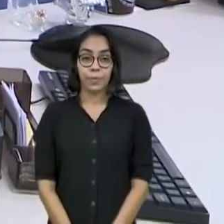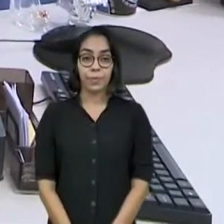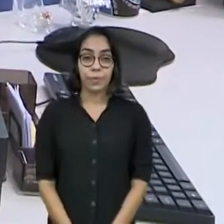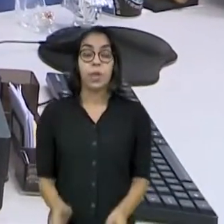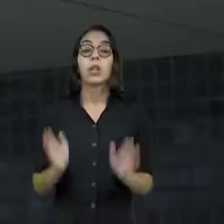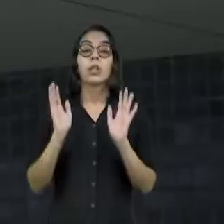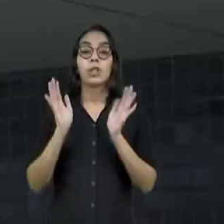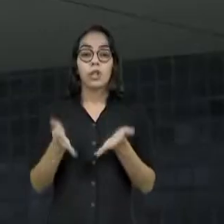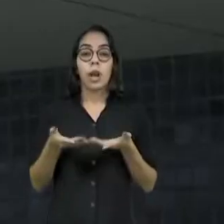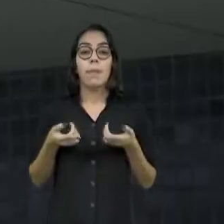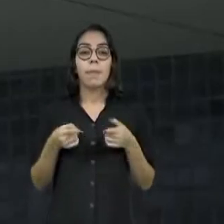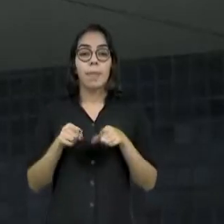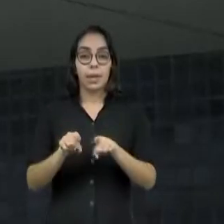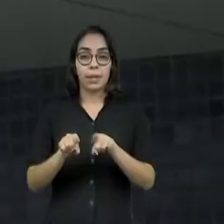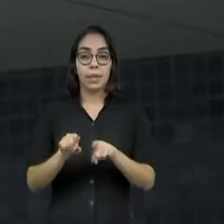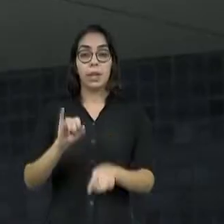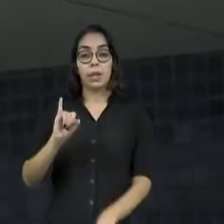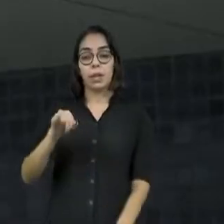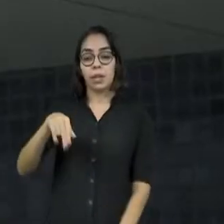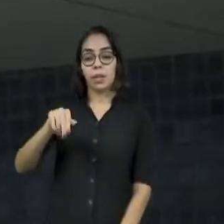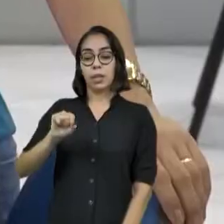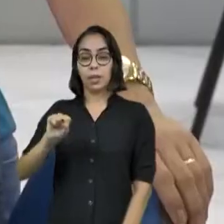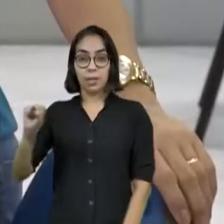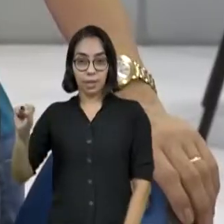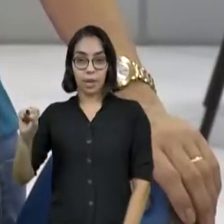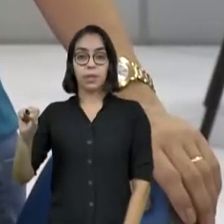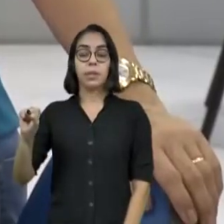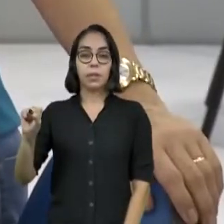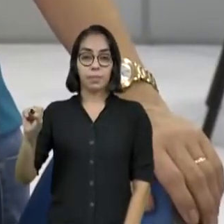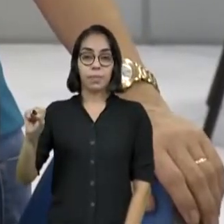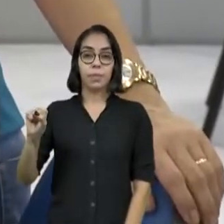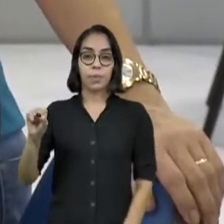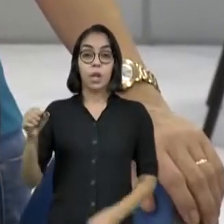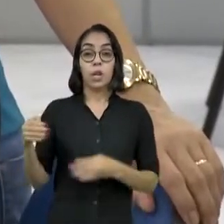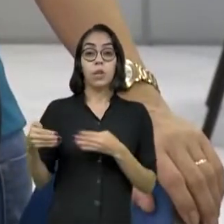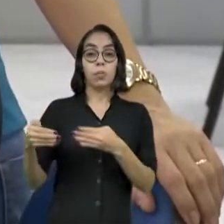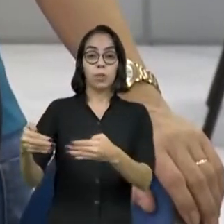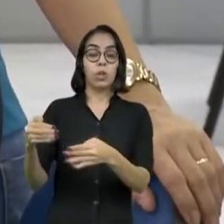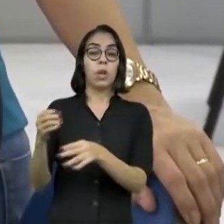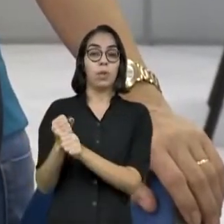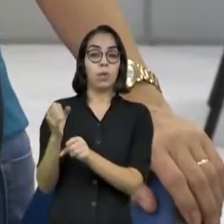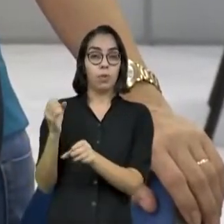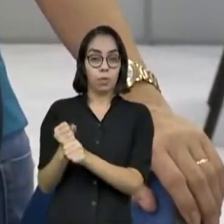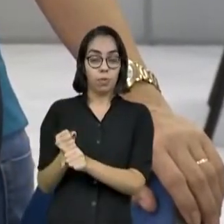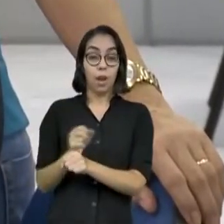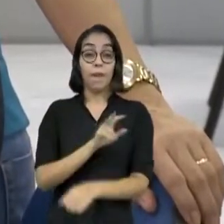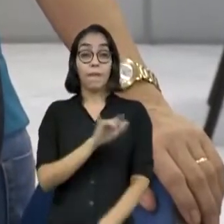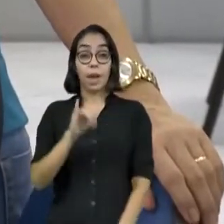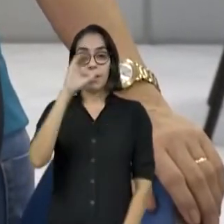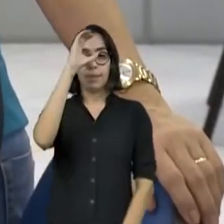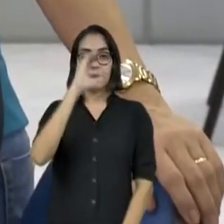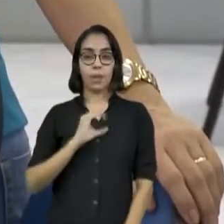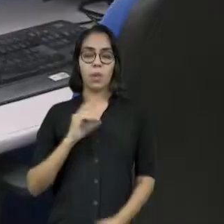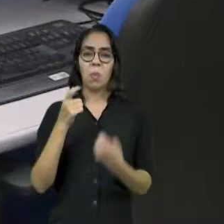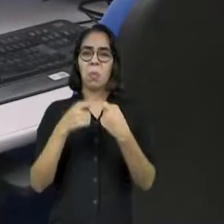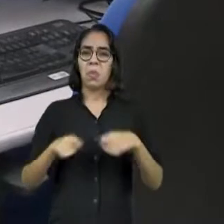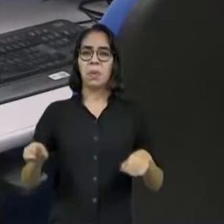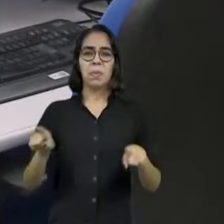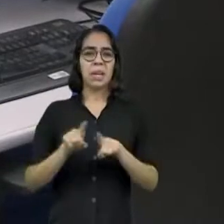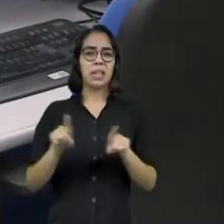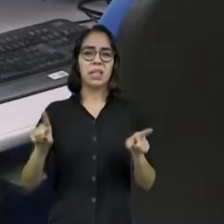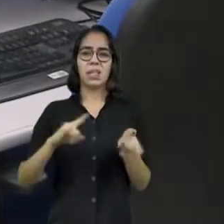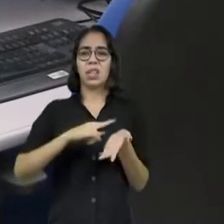em parceria com o INSS, a DataPrev e o Ministério da Economia. Com ela, o cidadão não precisará reunir